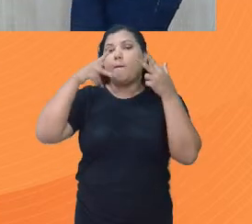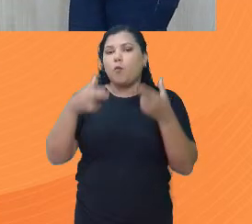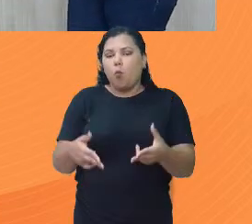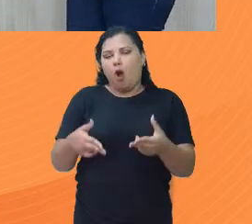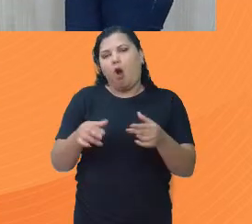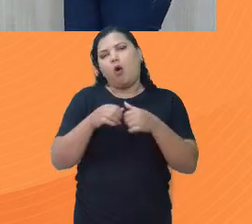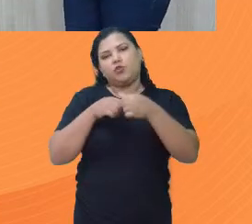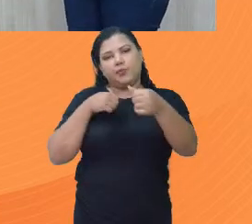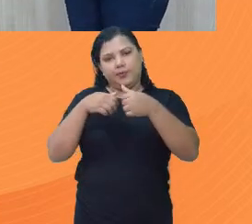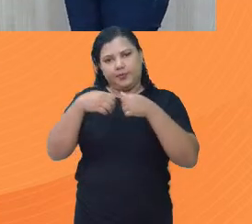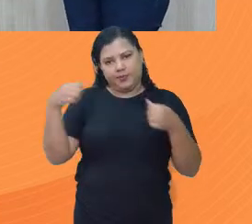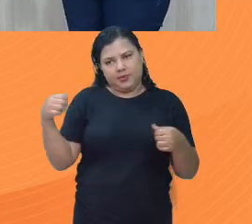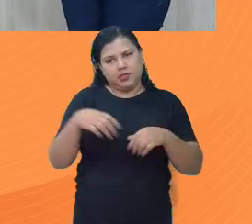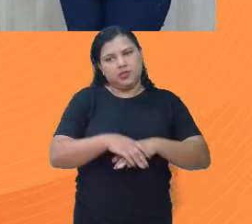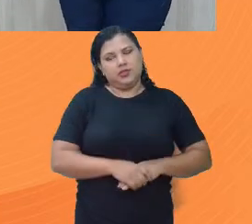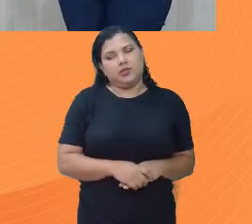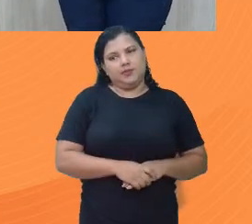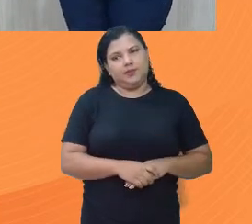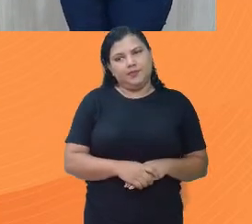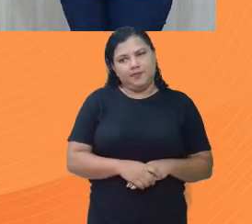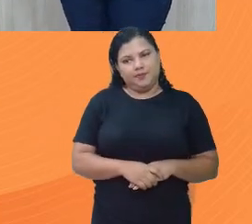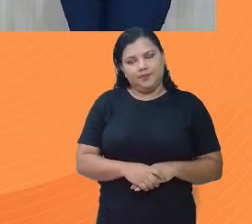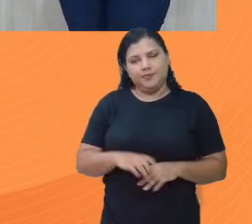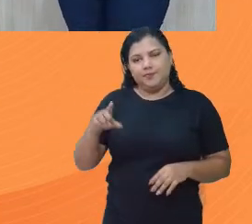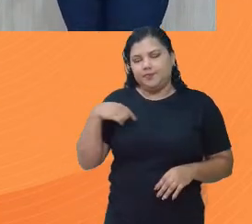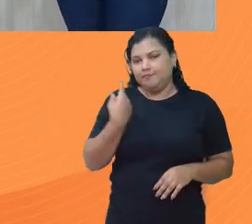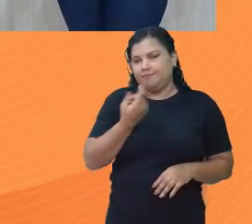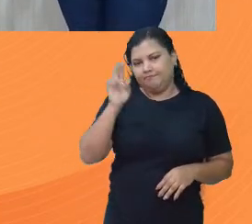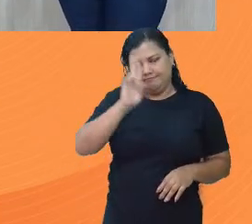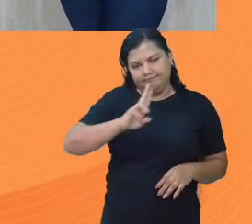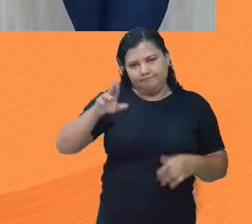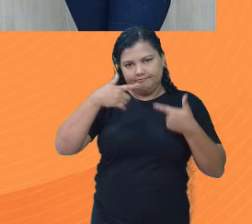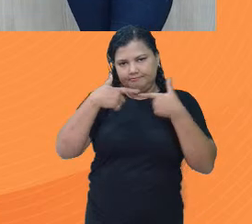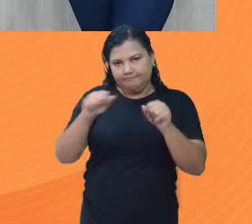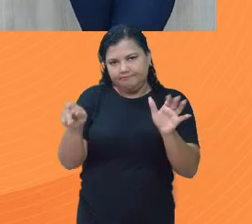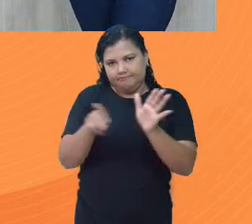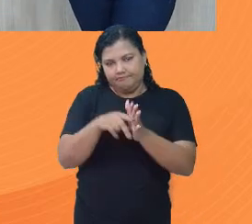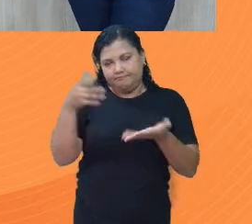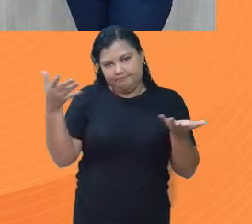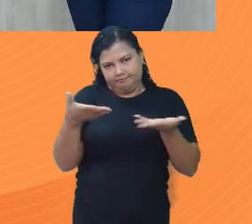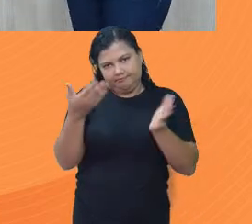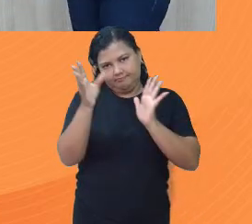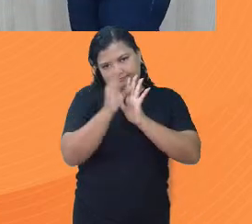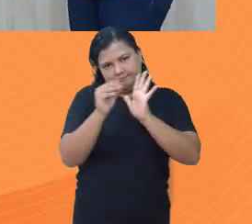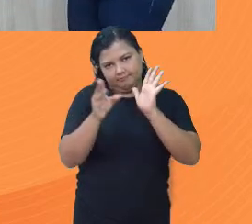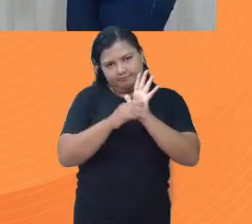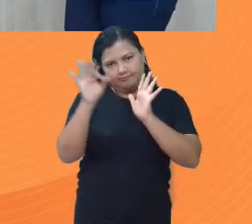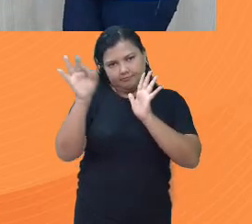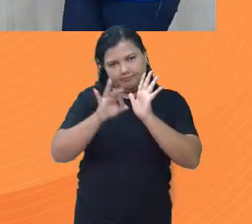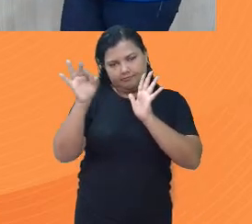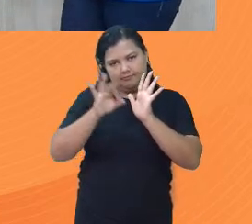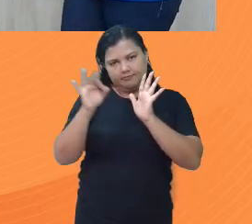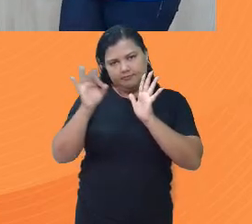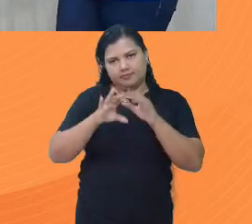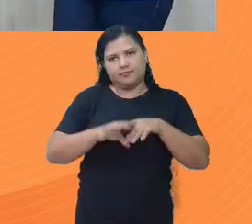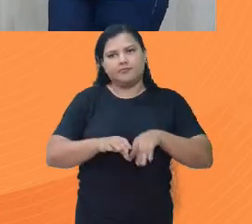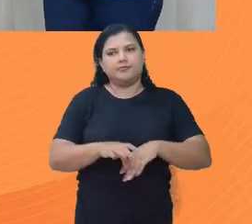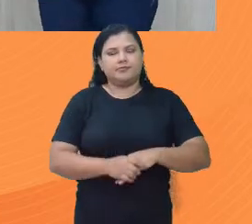de um total de 100, e aí, utilizando a nossa linguagem de hoje, né, o nosso conteúdo de hoje, a gente vai trabalhar com a ideia